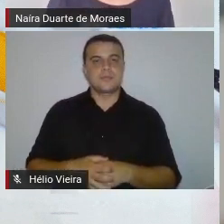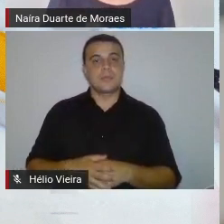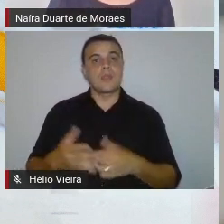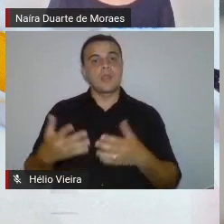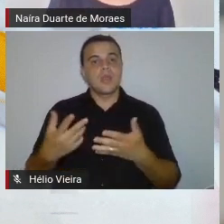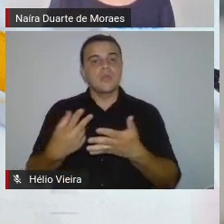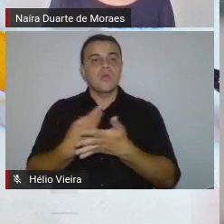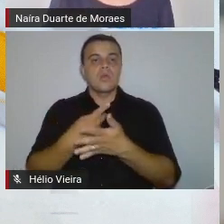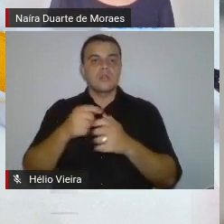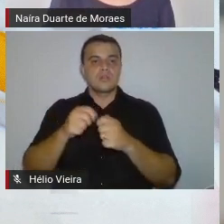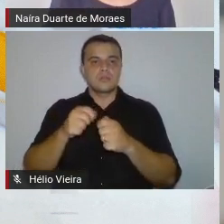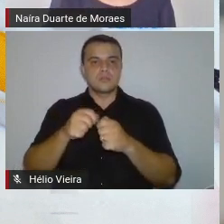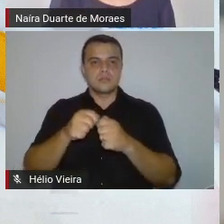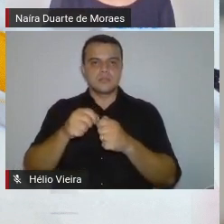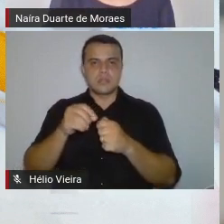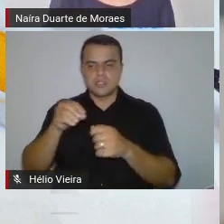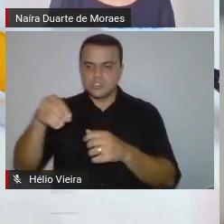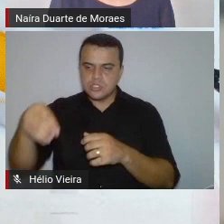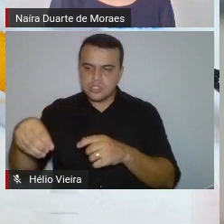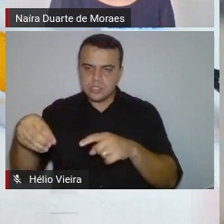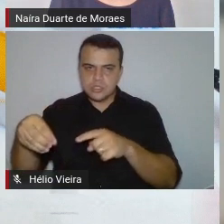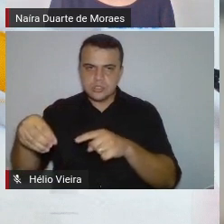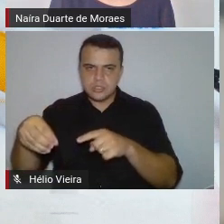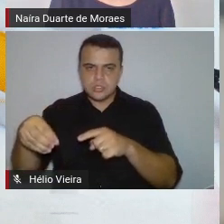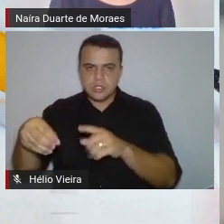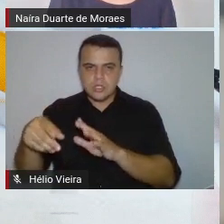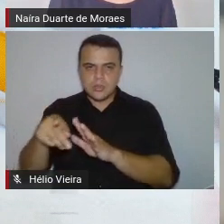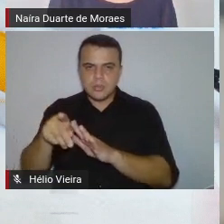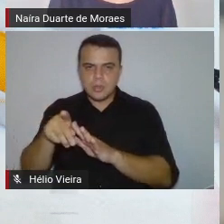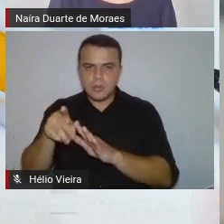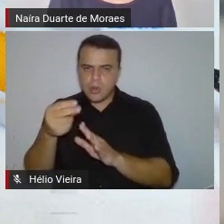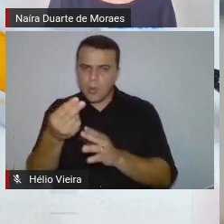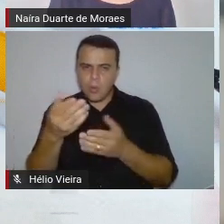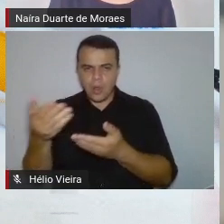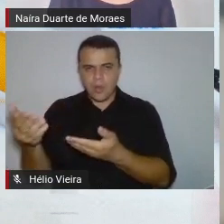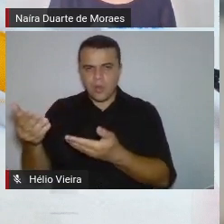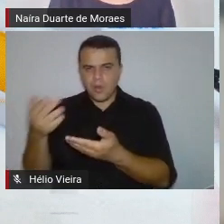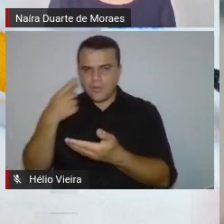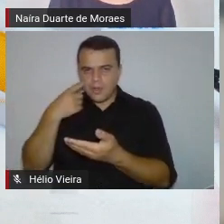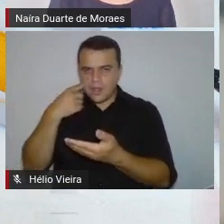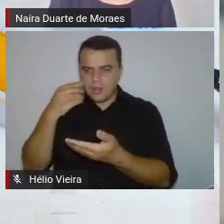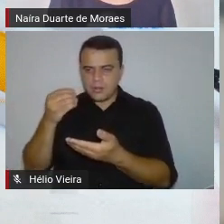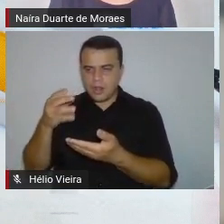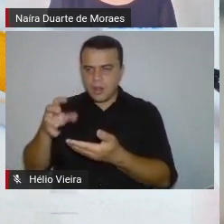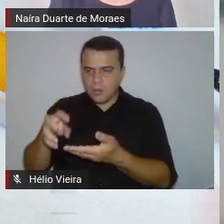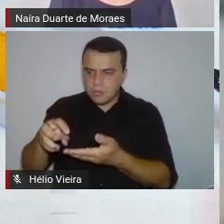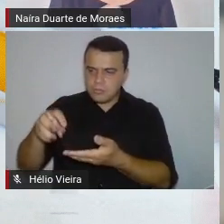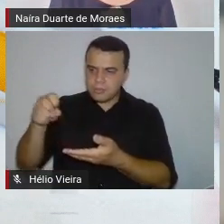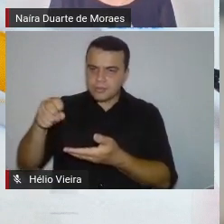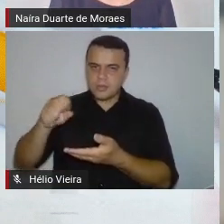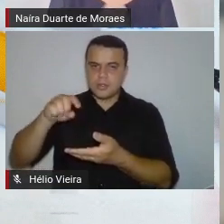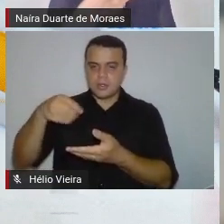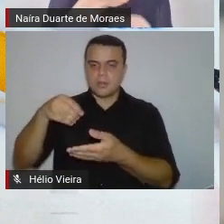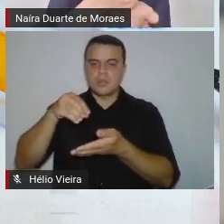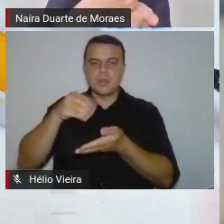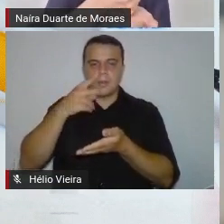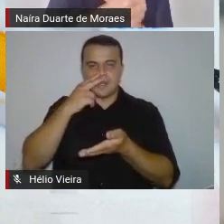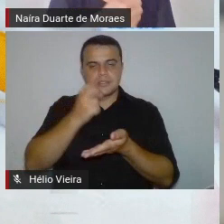gente coloca, molha ele na tinta, deixa ele, a ponta de algodão sugar essa tinta, e depois a gente vai fazendo o